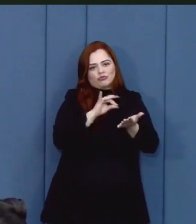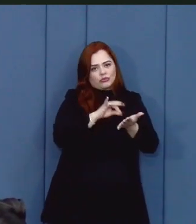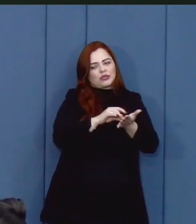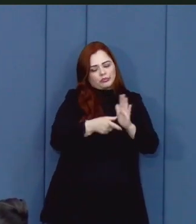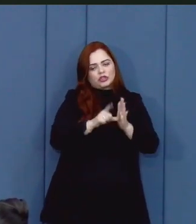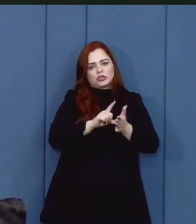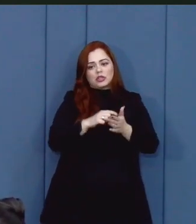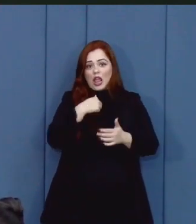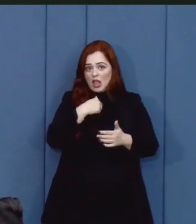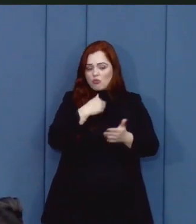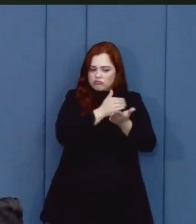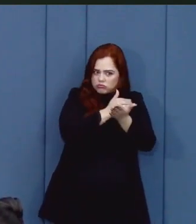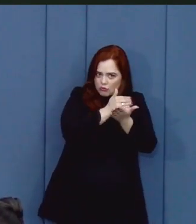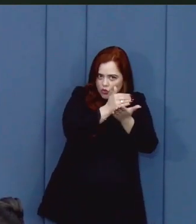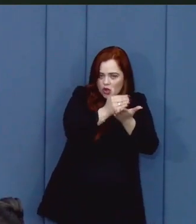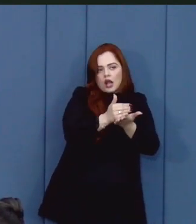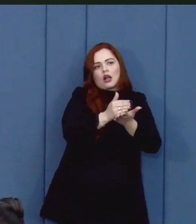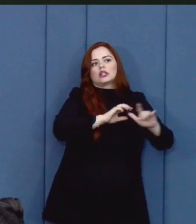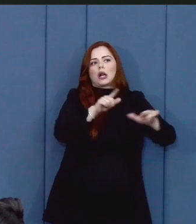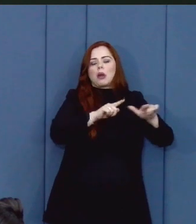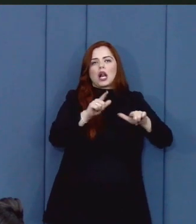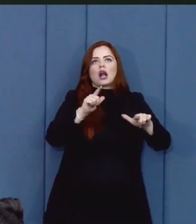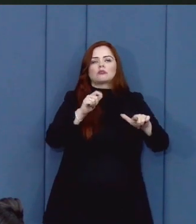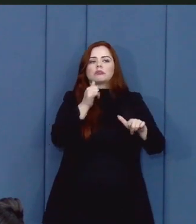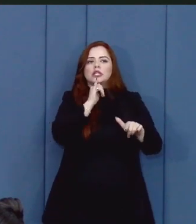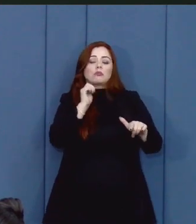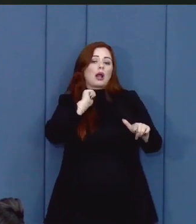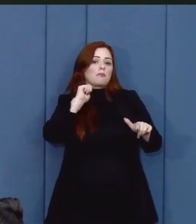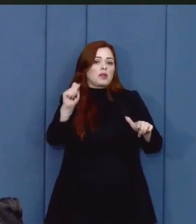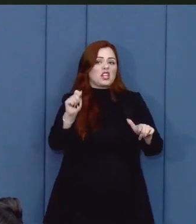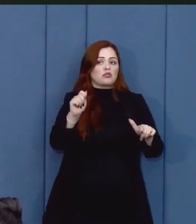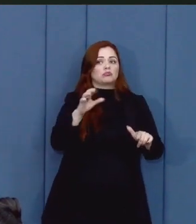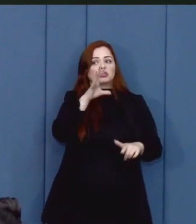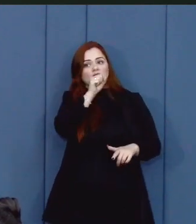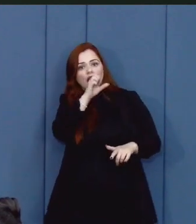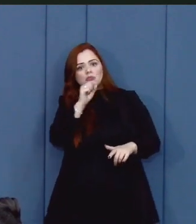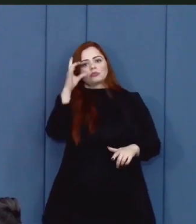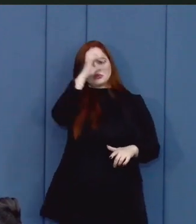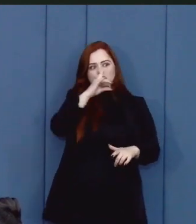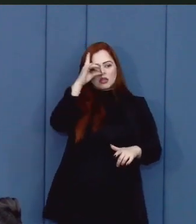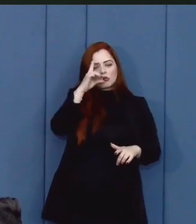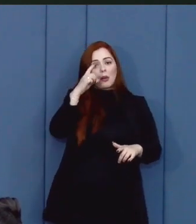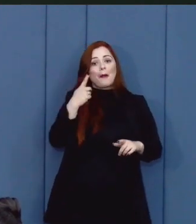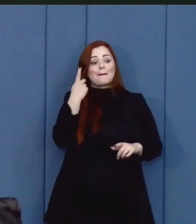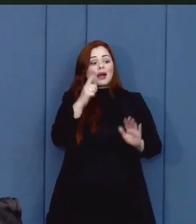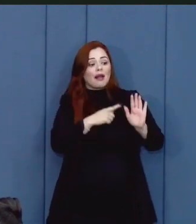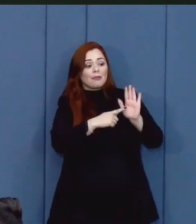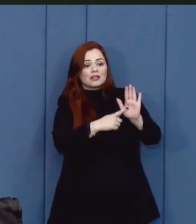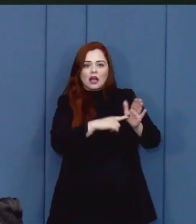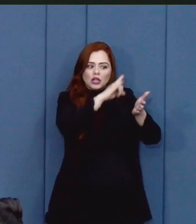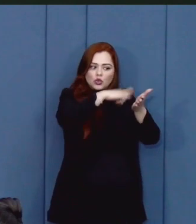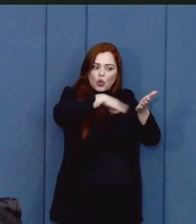Eu começava a trabalhar em abril, nos meus finais de semana, para apresentar